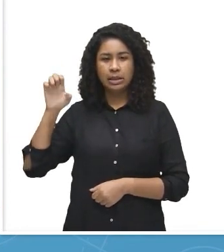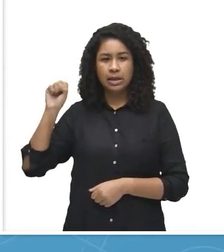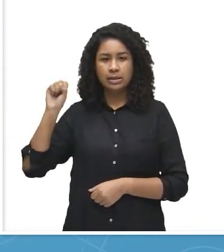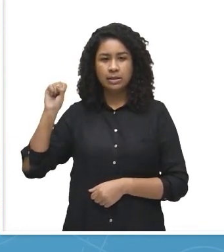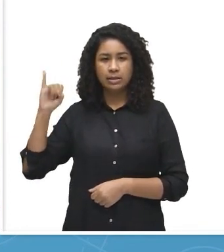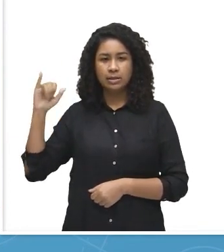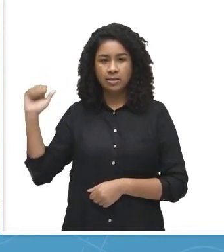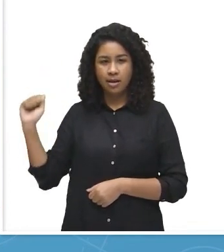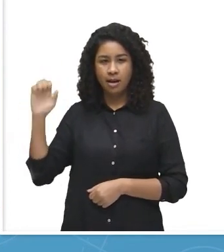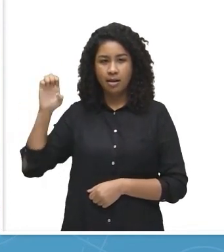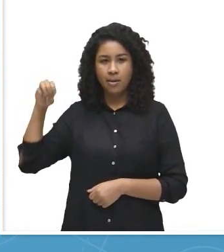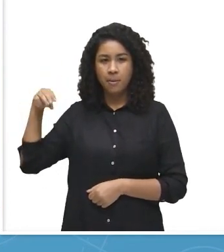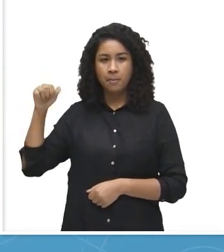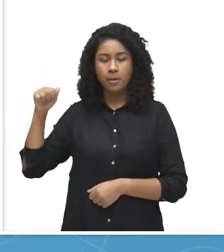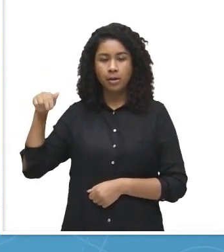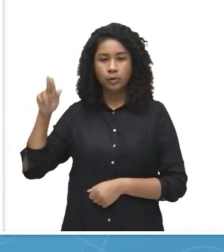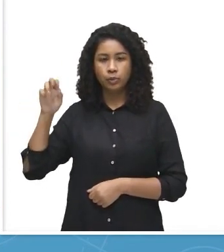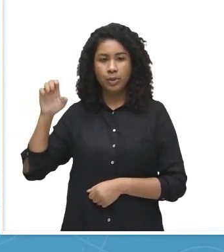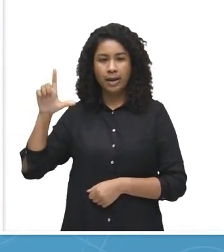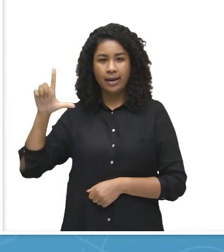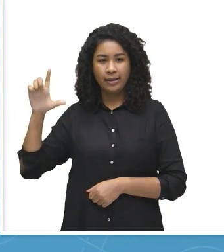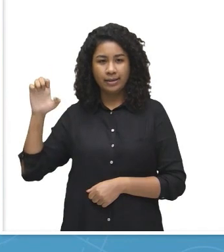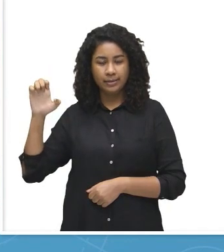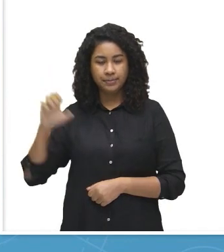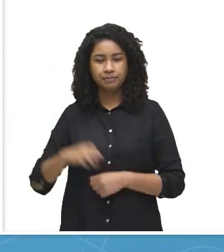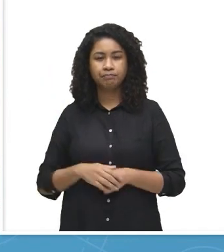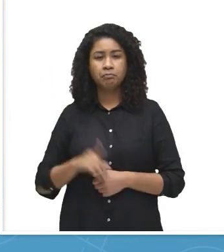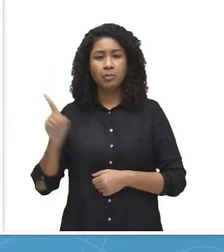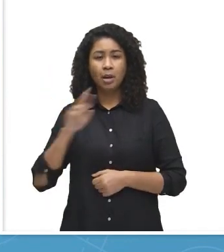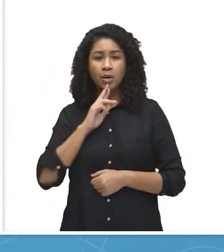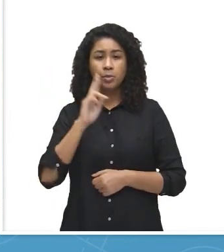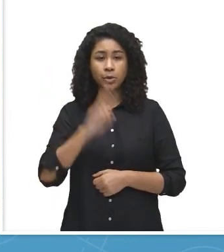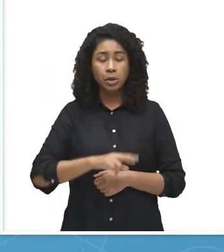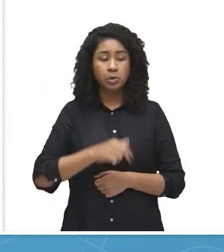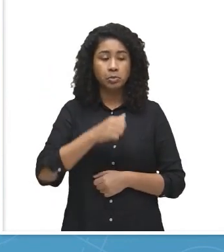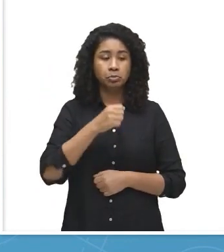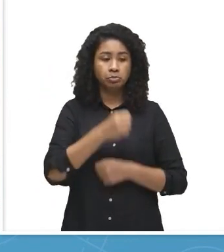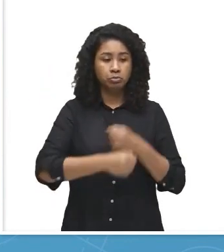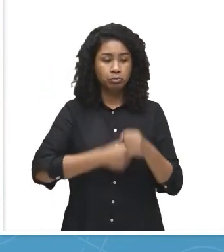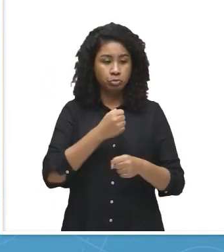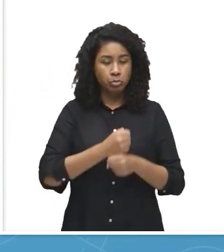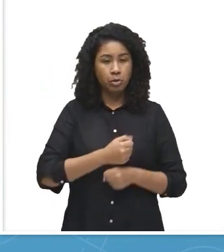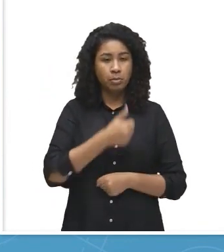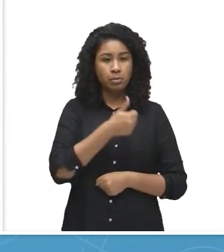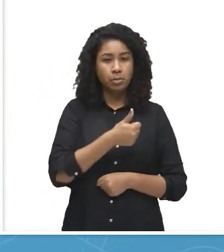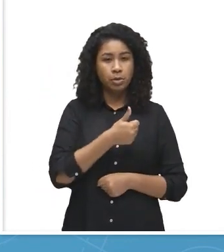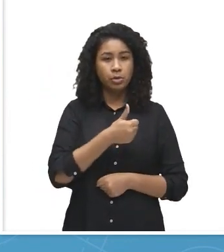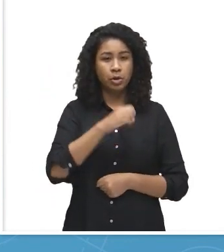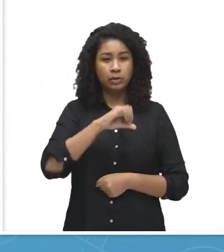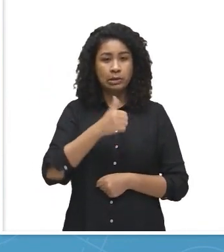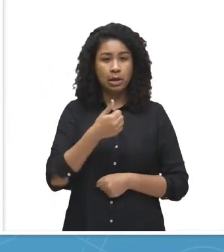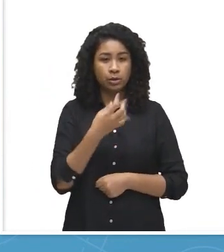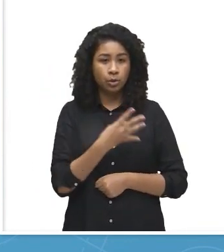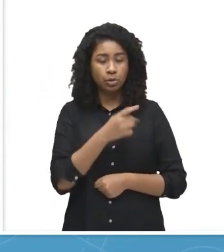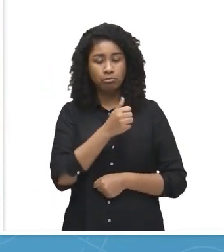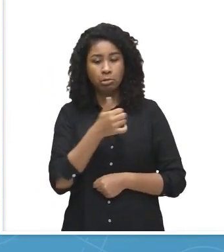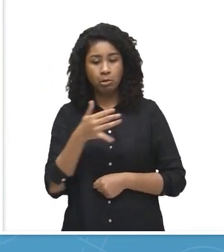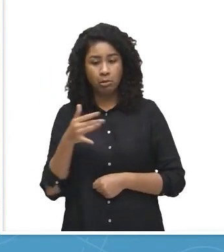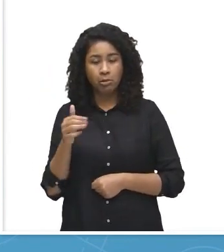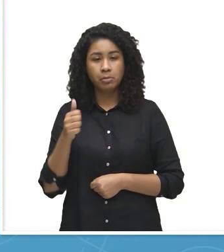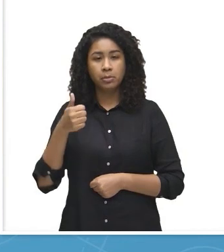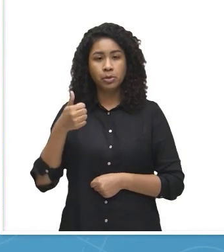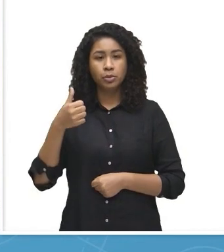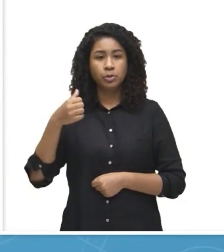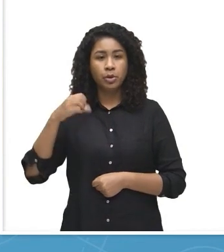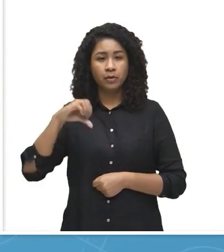gente que a questão 1 durou de 1914 a 18 e a B, a Guerra de Movimento, 1914,